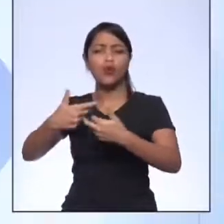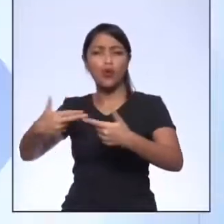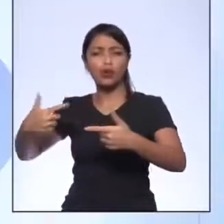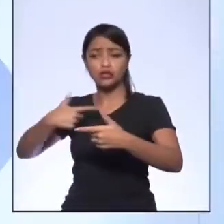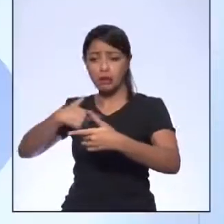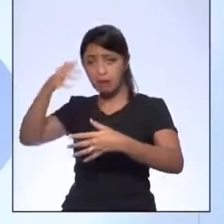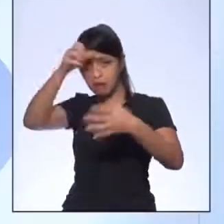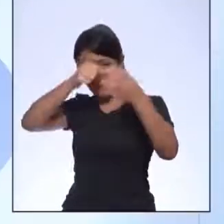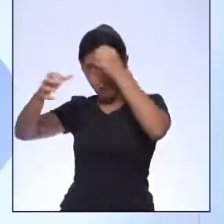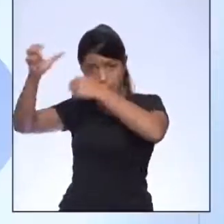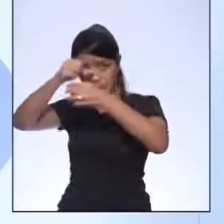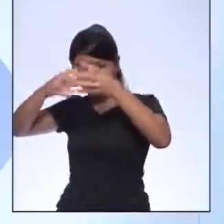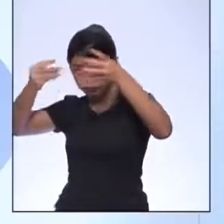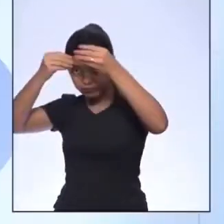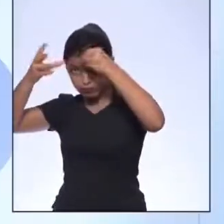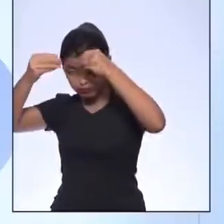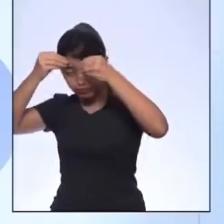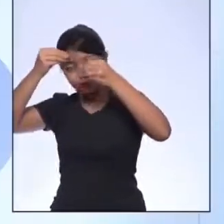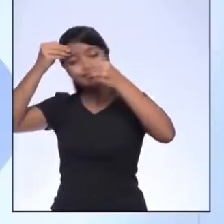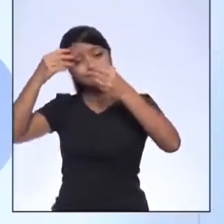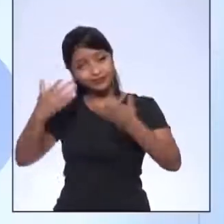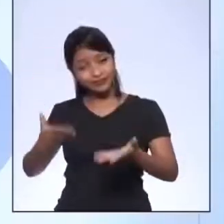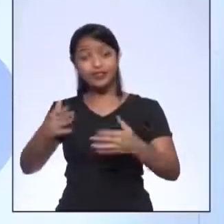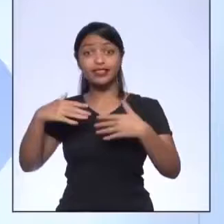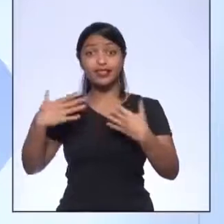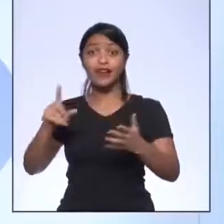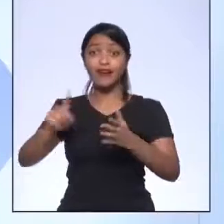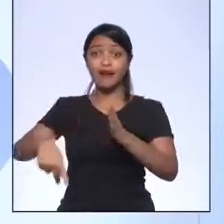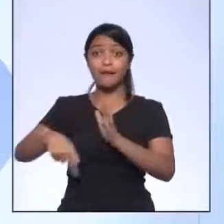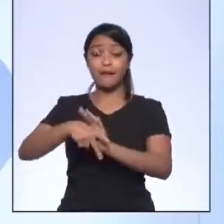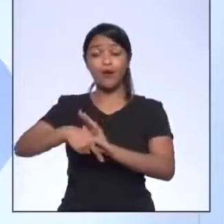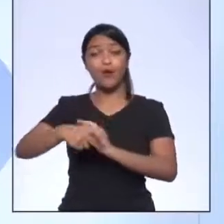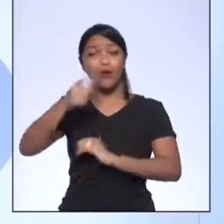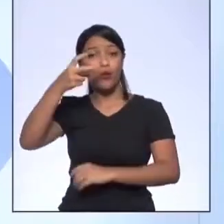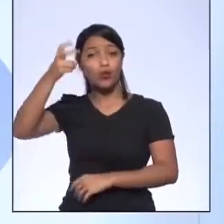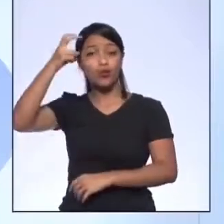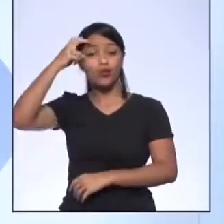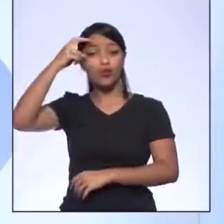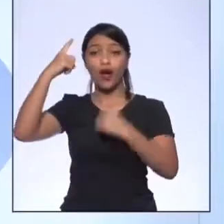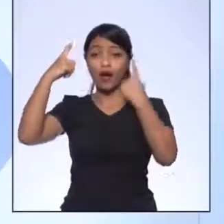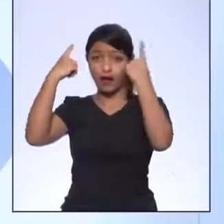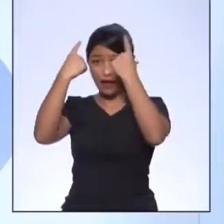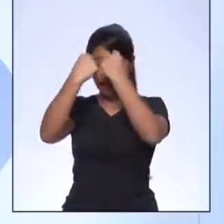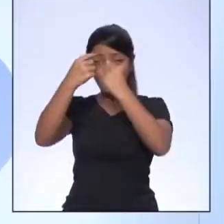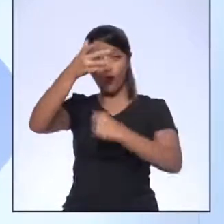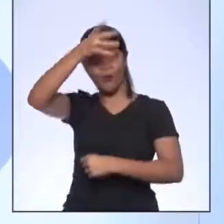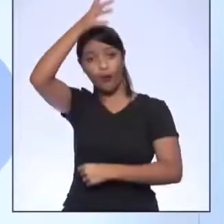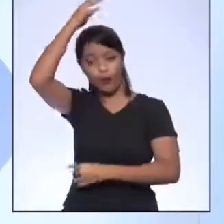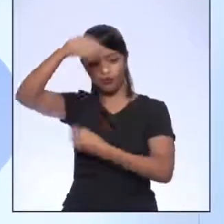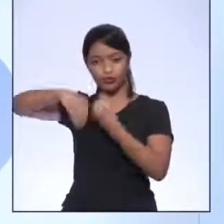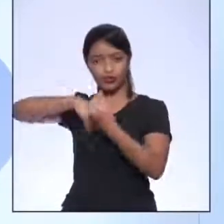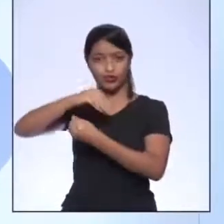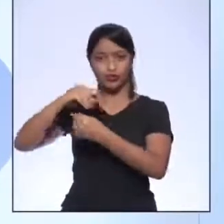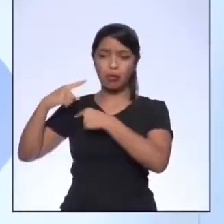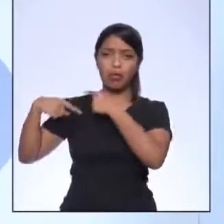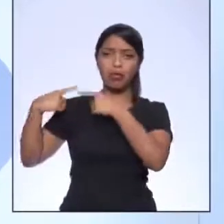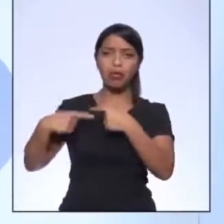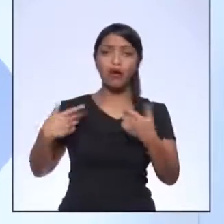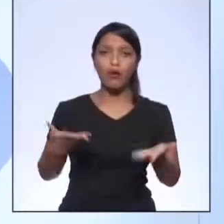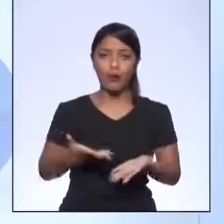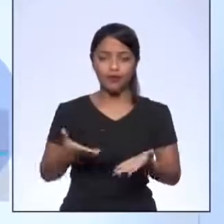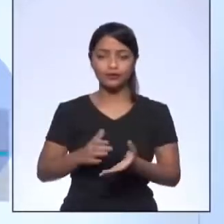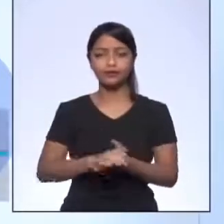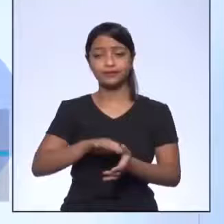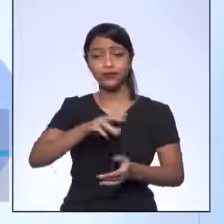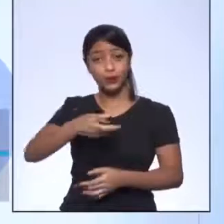bem. Então, esses são os legados da cultura grego-romana para a nossa atualidade. A cultura romana nós